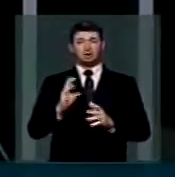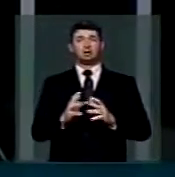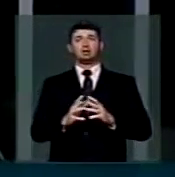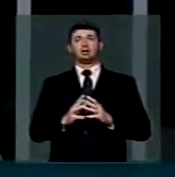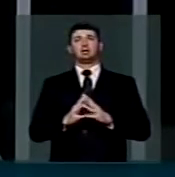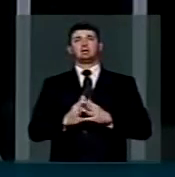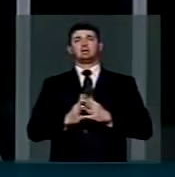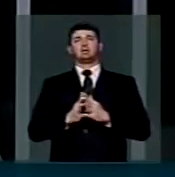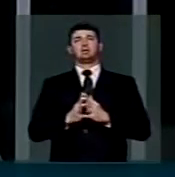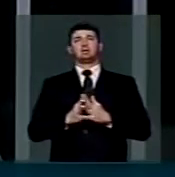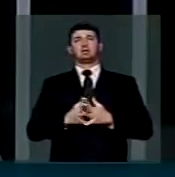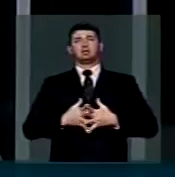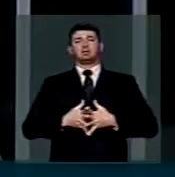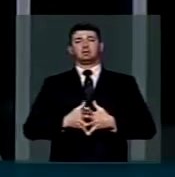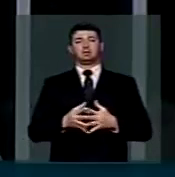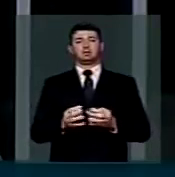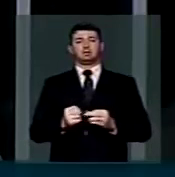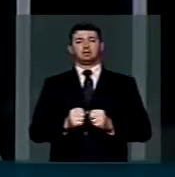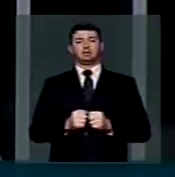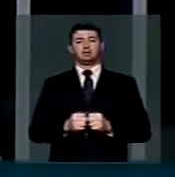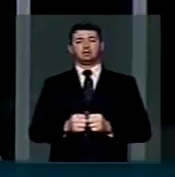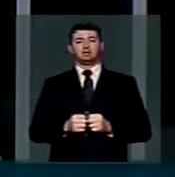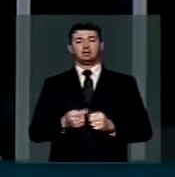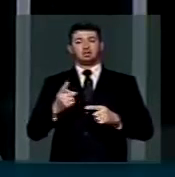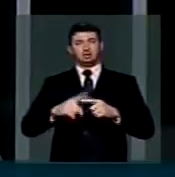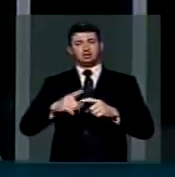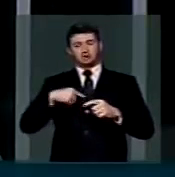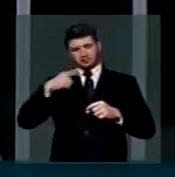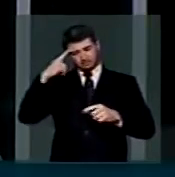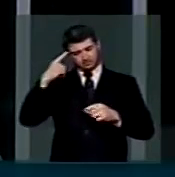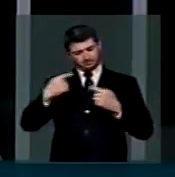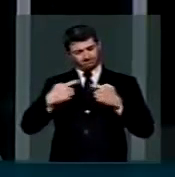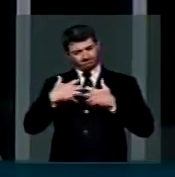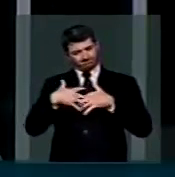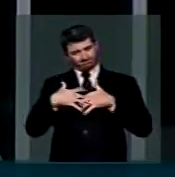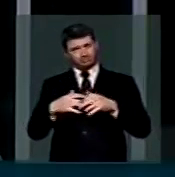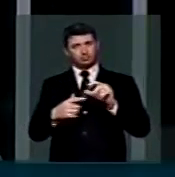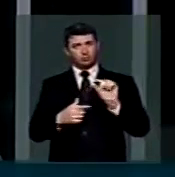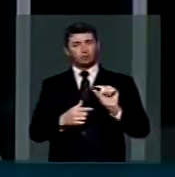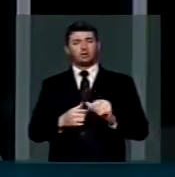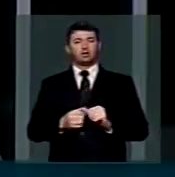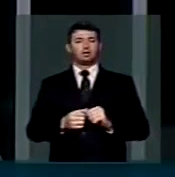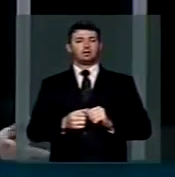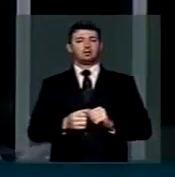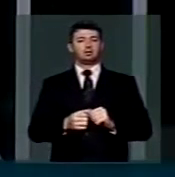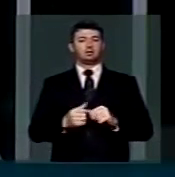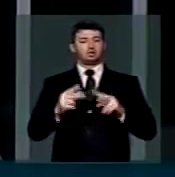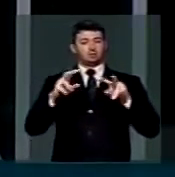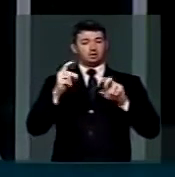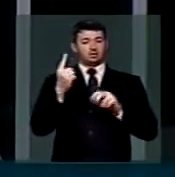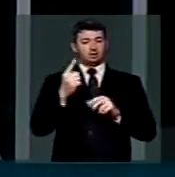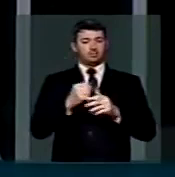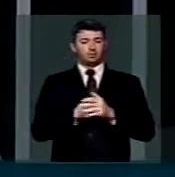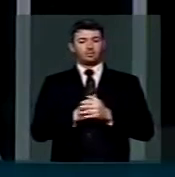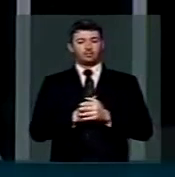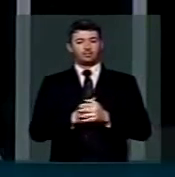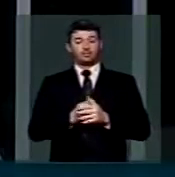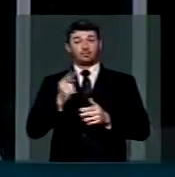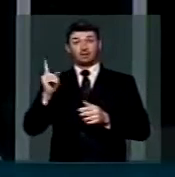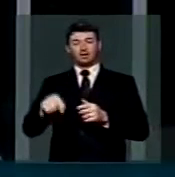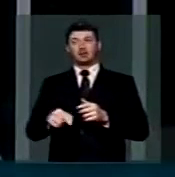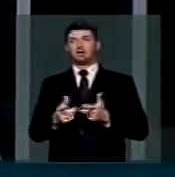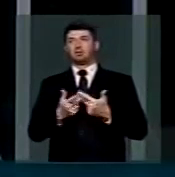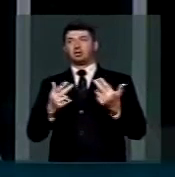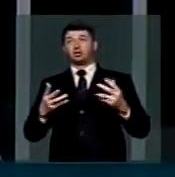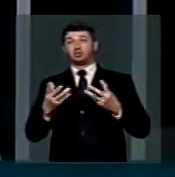Trabalhadores para fazer uma reflexão sobre um tema, senhor presidente, que tem sido